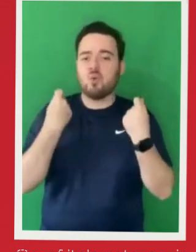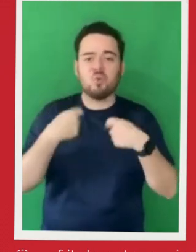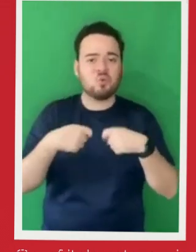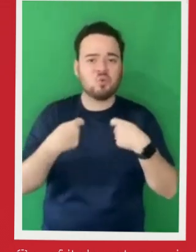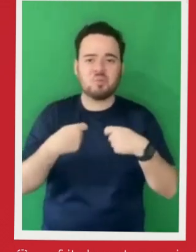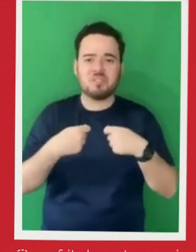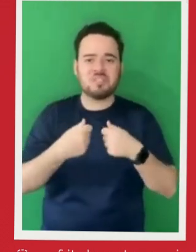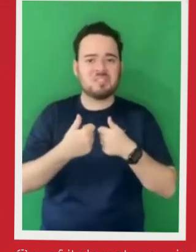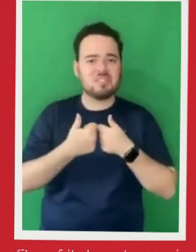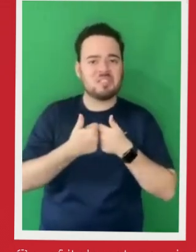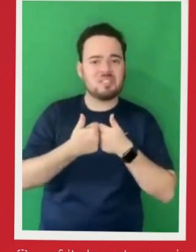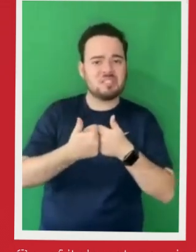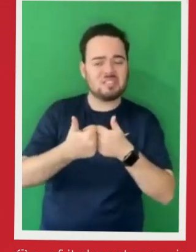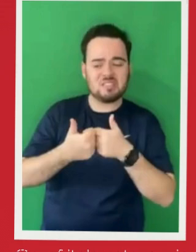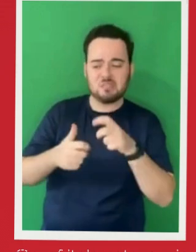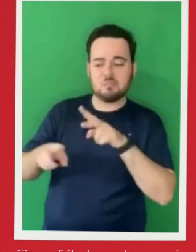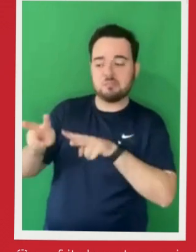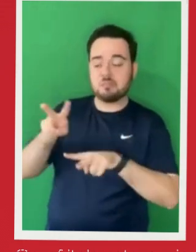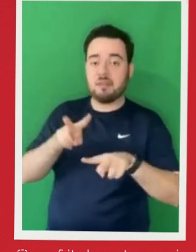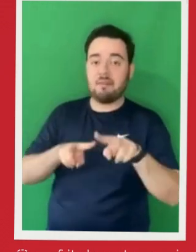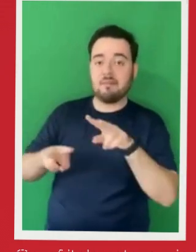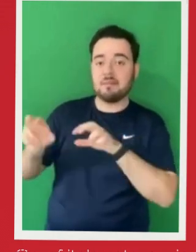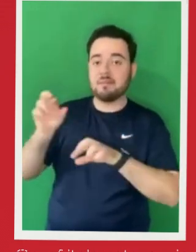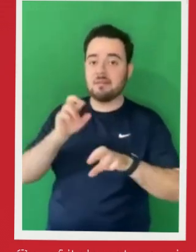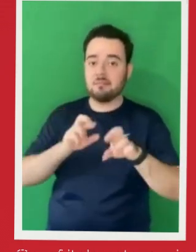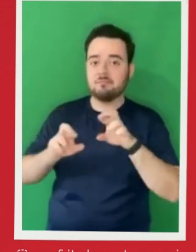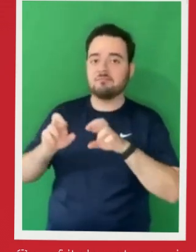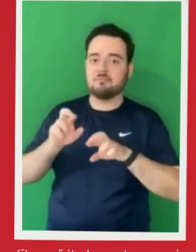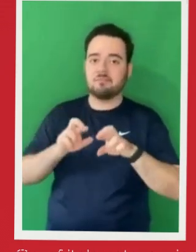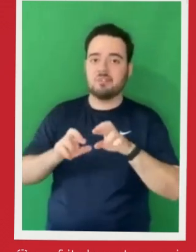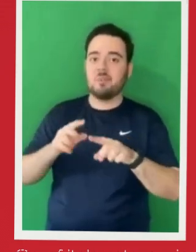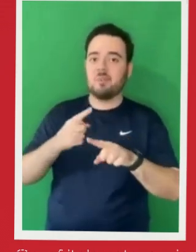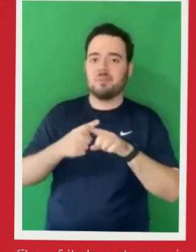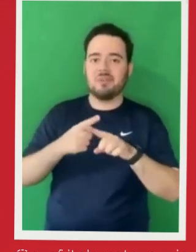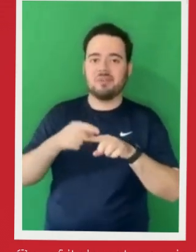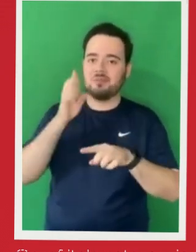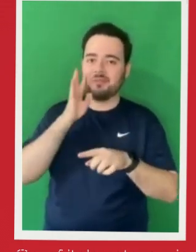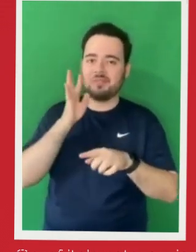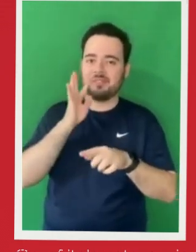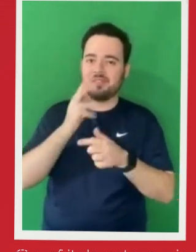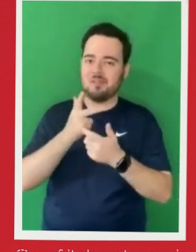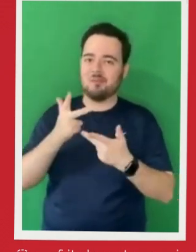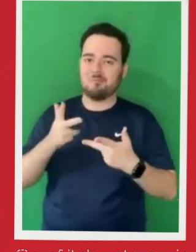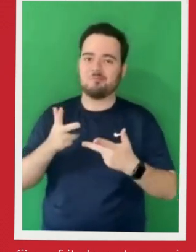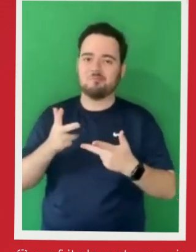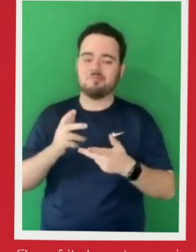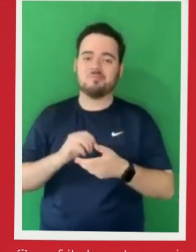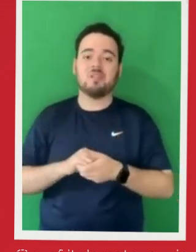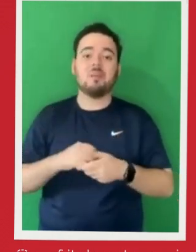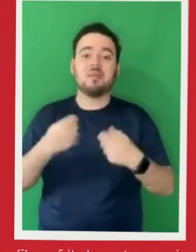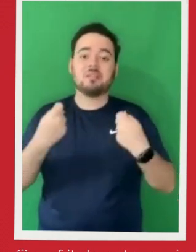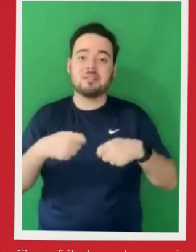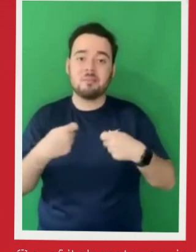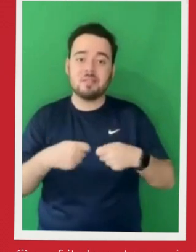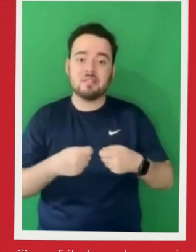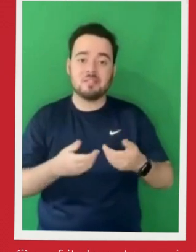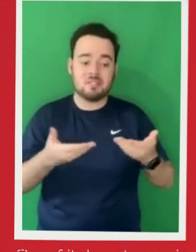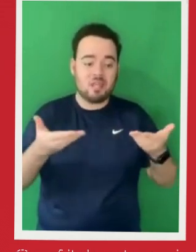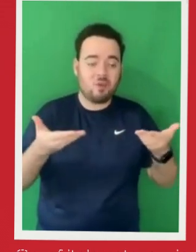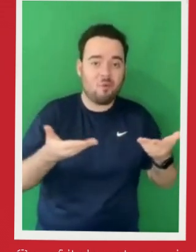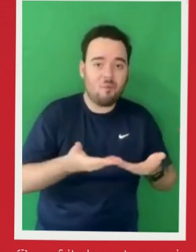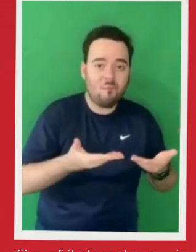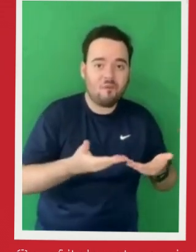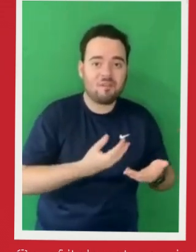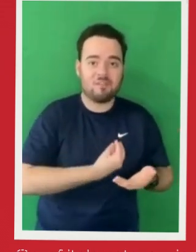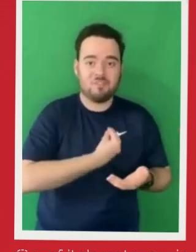no ócio, você não precisa me seguir de fazer curadoria. Talvez até precise, porque tem muita coisa bacana para ler. Mas é